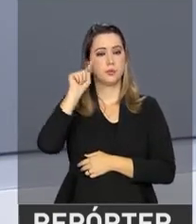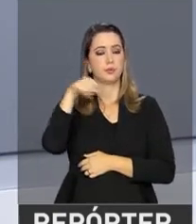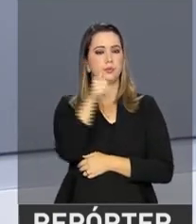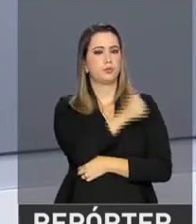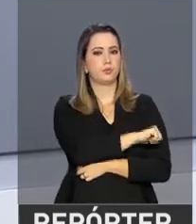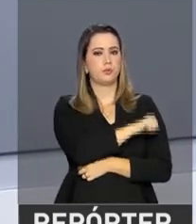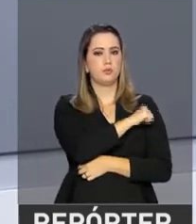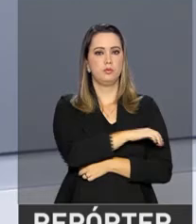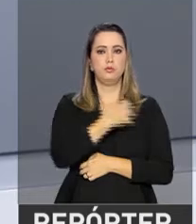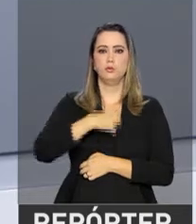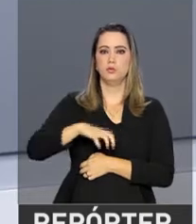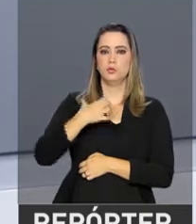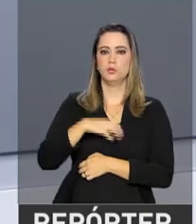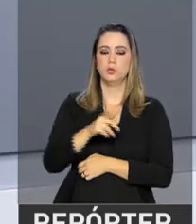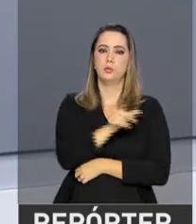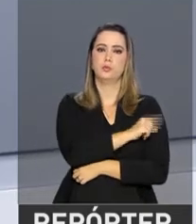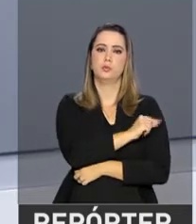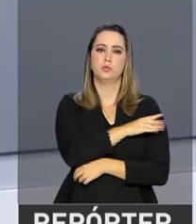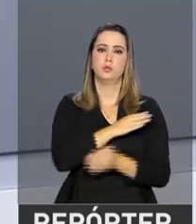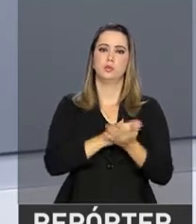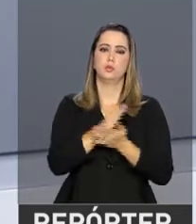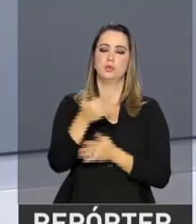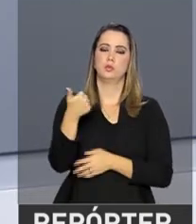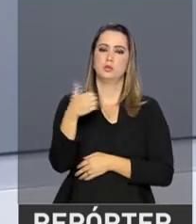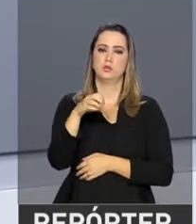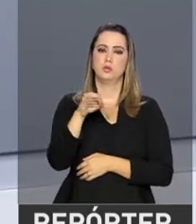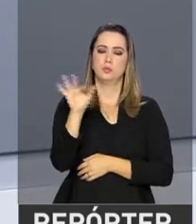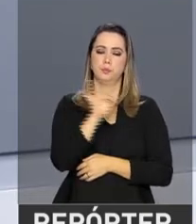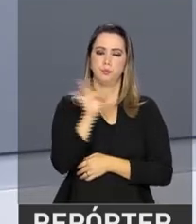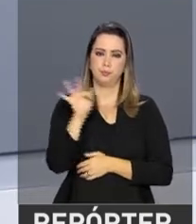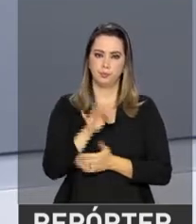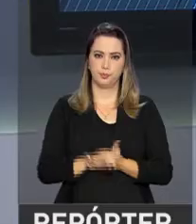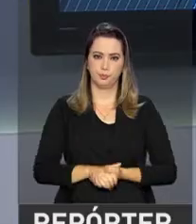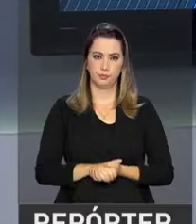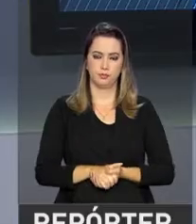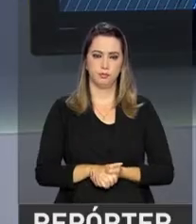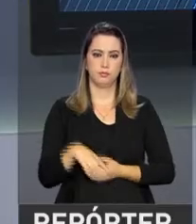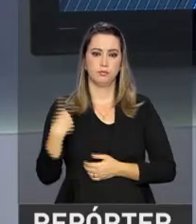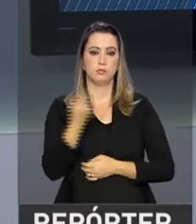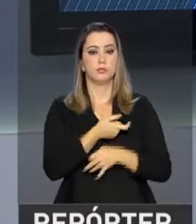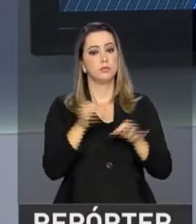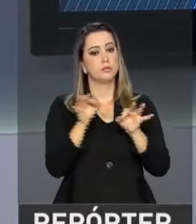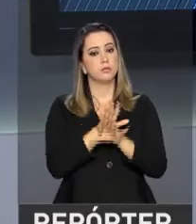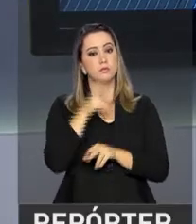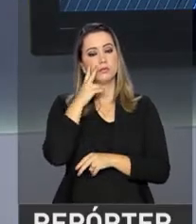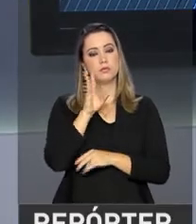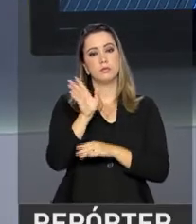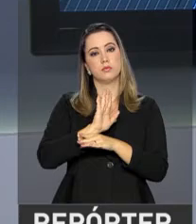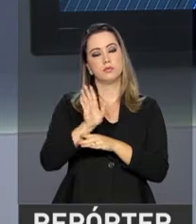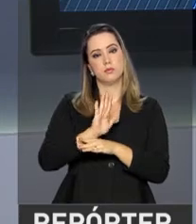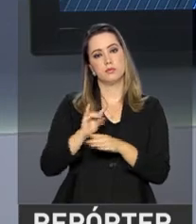Janeiro. Na Bahia, a imunização começa em 19 de fevereiro. E nós ficamos